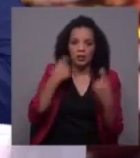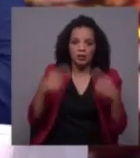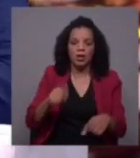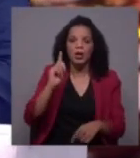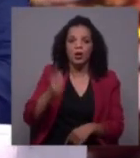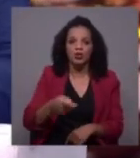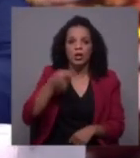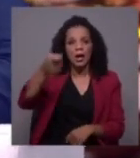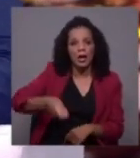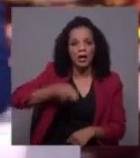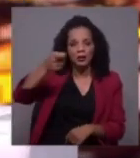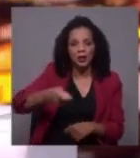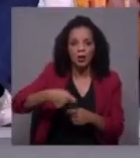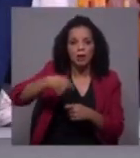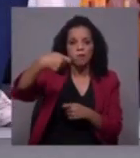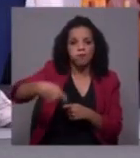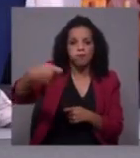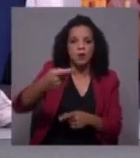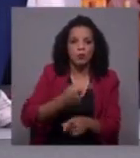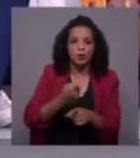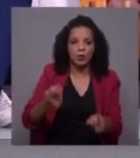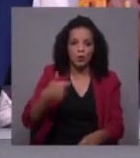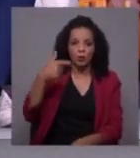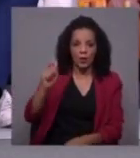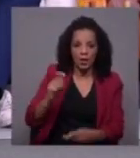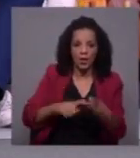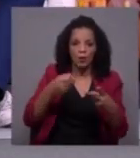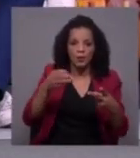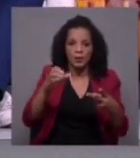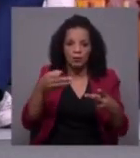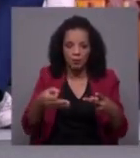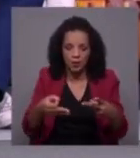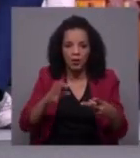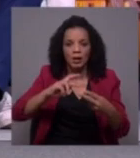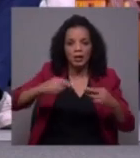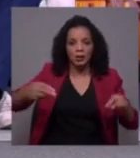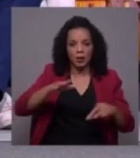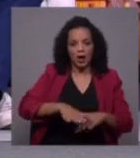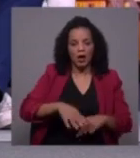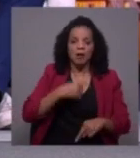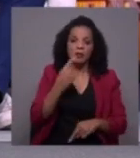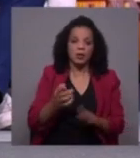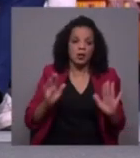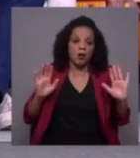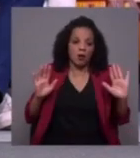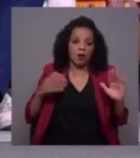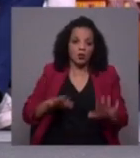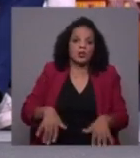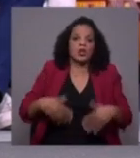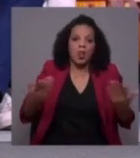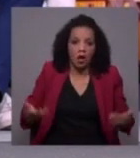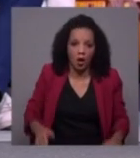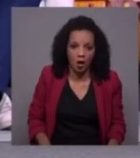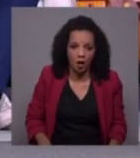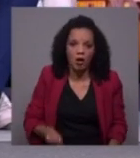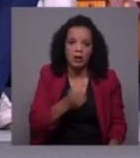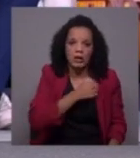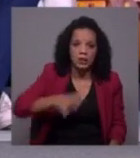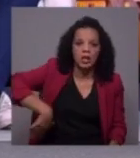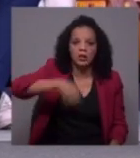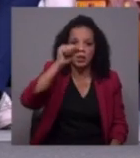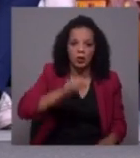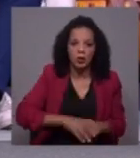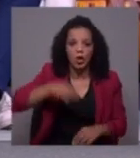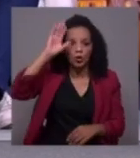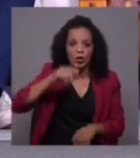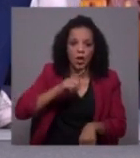precisamente arrendarem em longa duração, porque existe o Bloco de Esquerda, o PCP, numa Câmara Municipal e eles dizem, eu sei lá, se me ficam com a casa, eu sei lá quanto